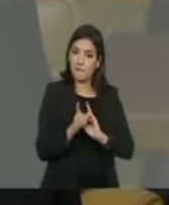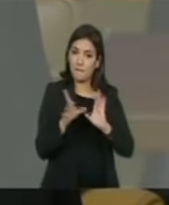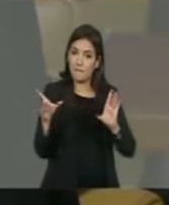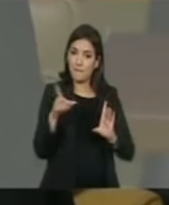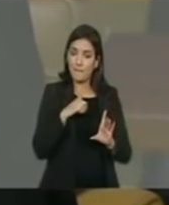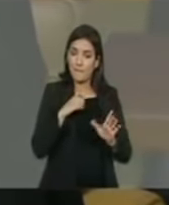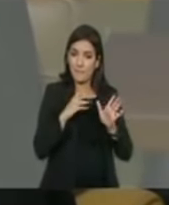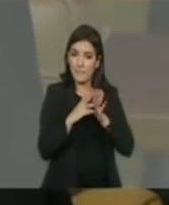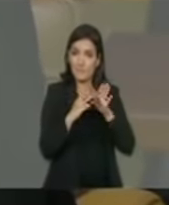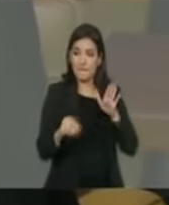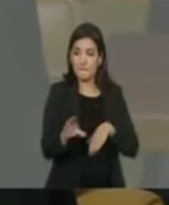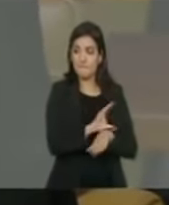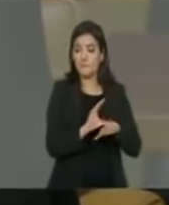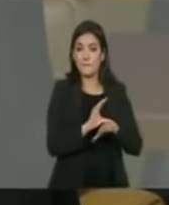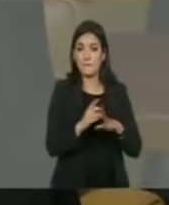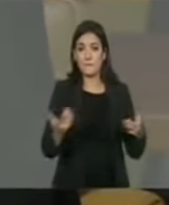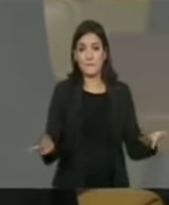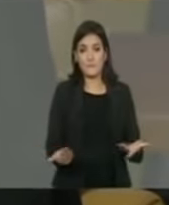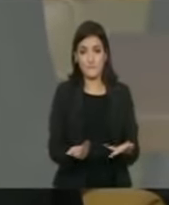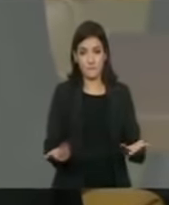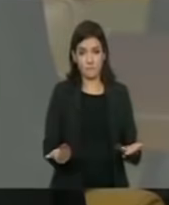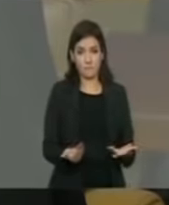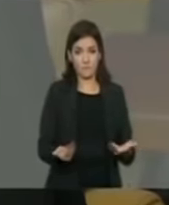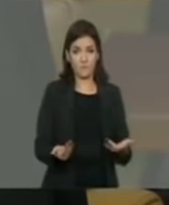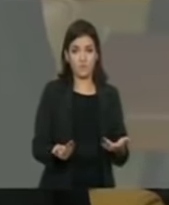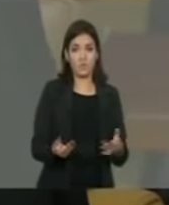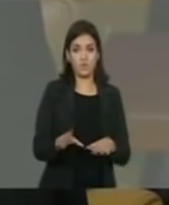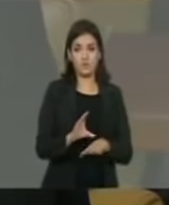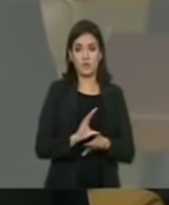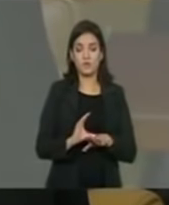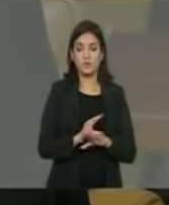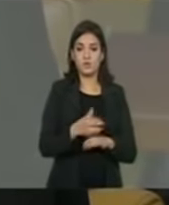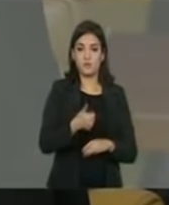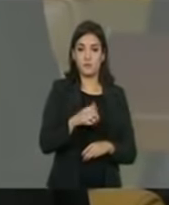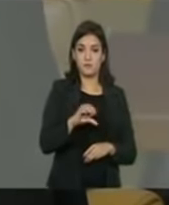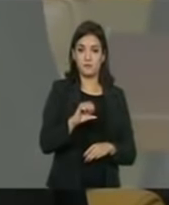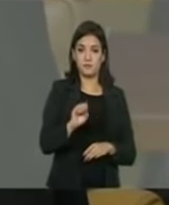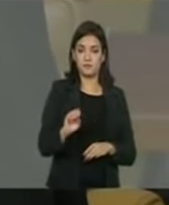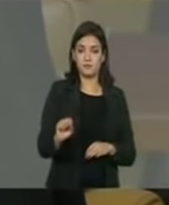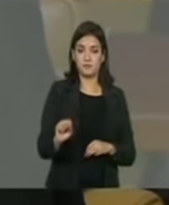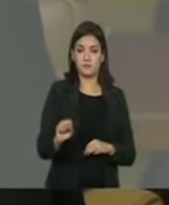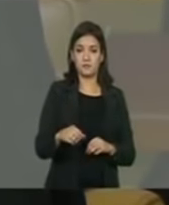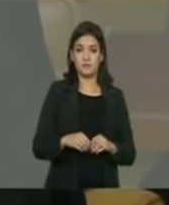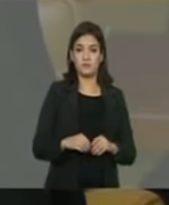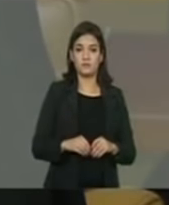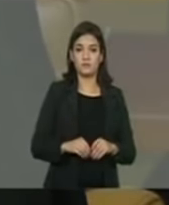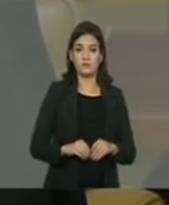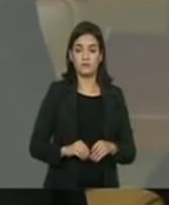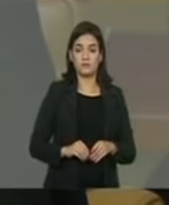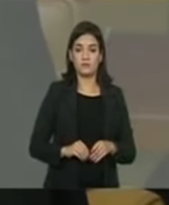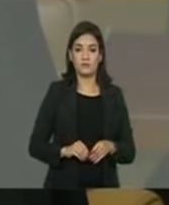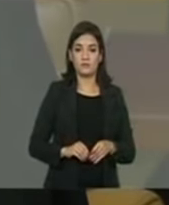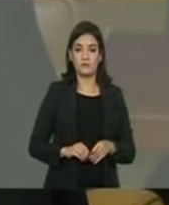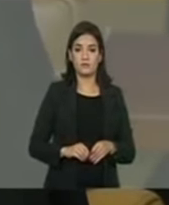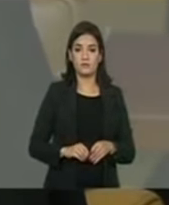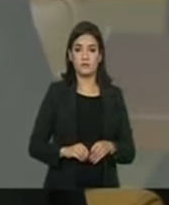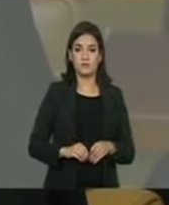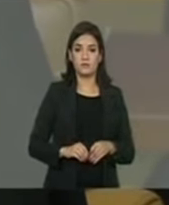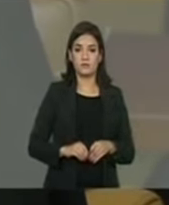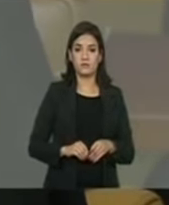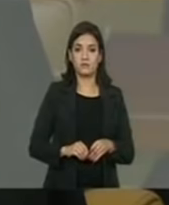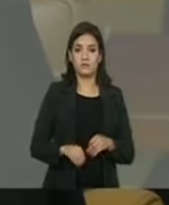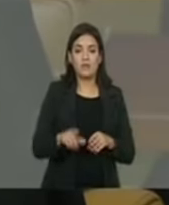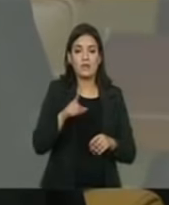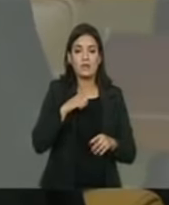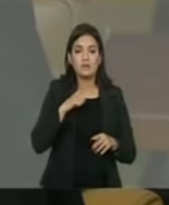funcional hoje consagrado na constituição de 1988 esses princípios repelem qualquer